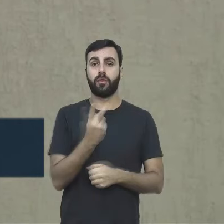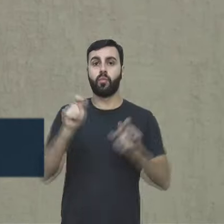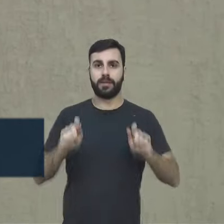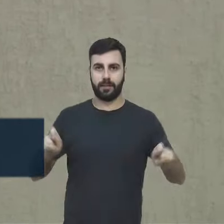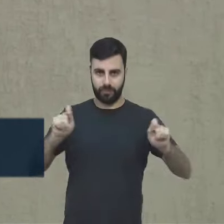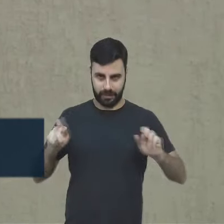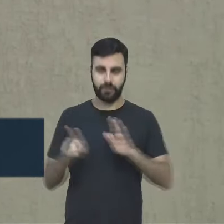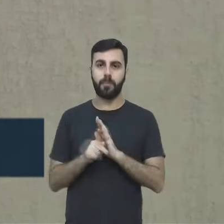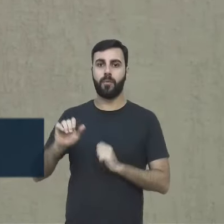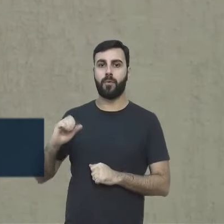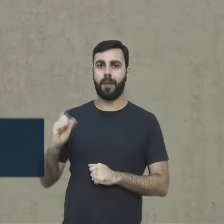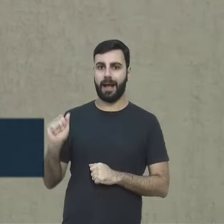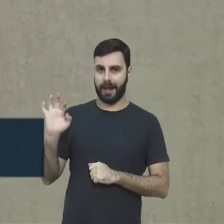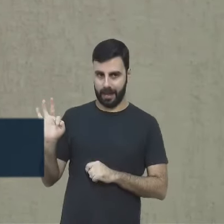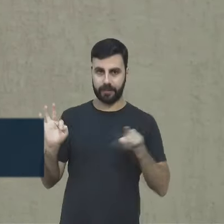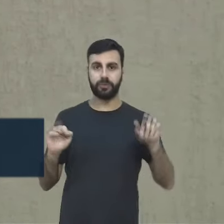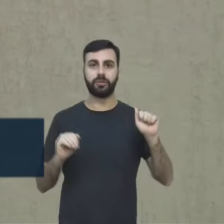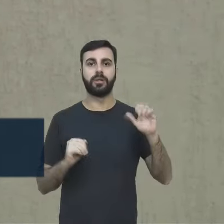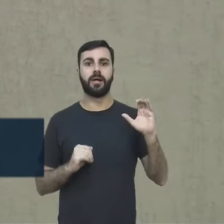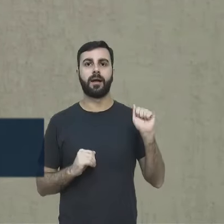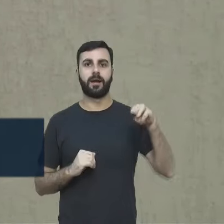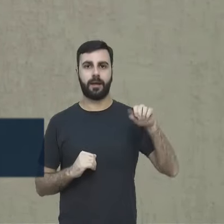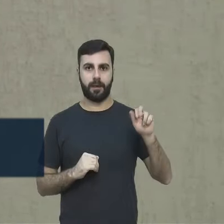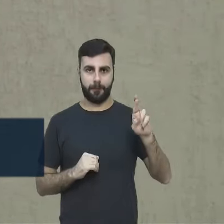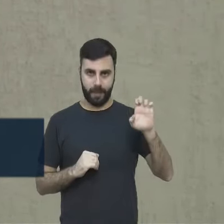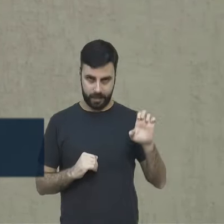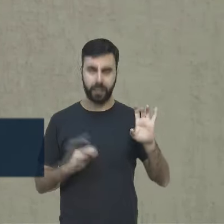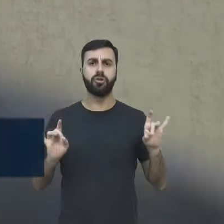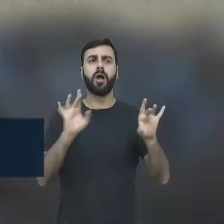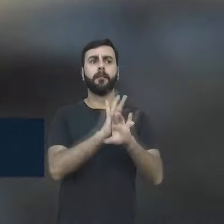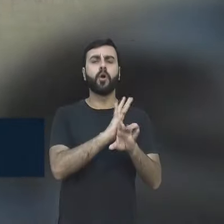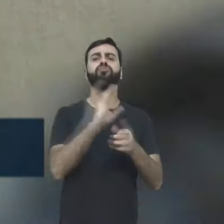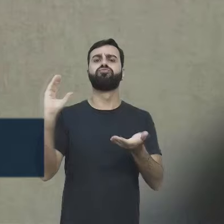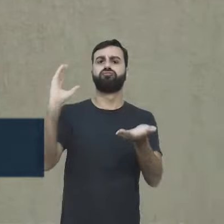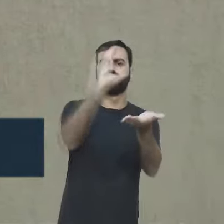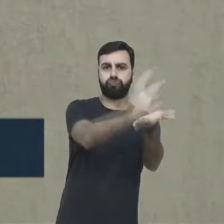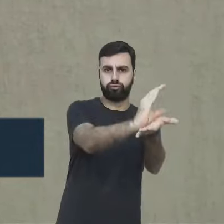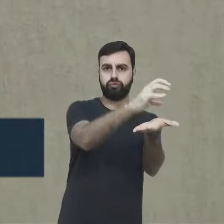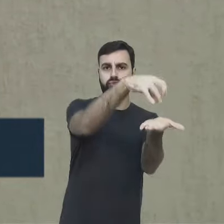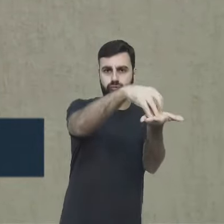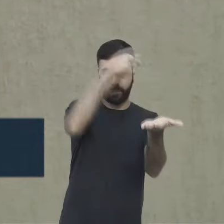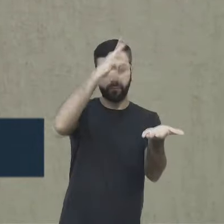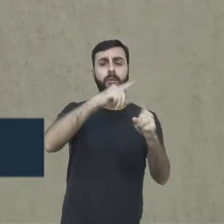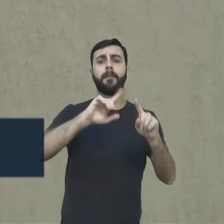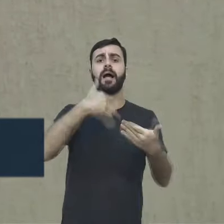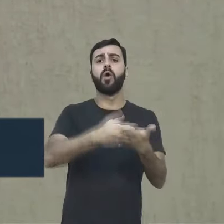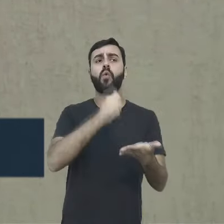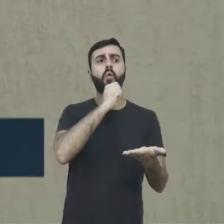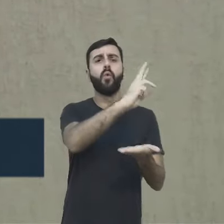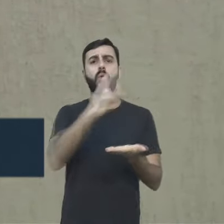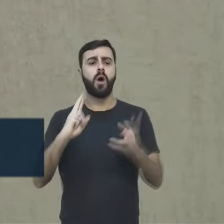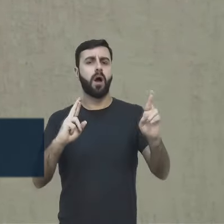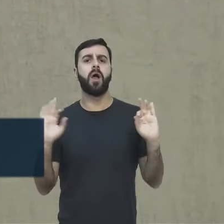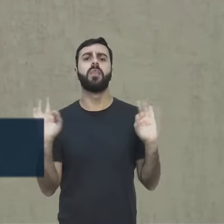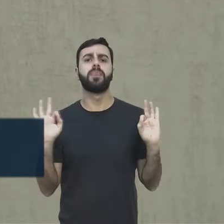associações a e a camar os recursos já foram repassados para a prefeitura e até hoje a Prefeitura não